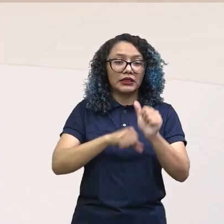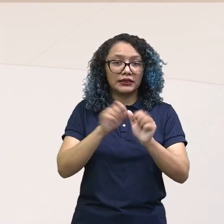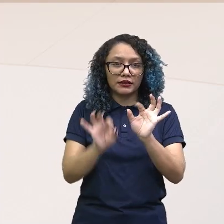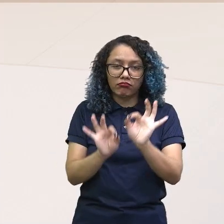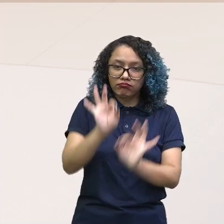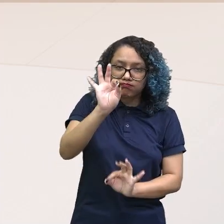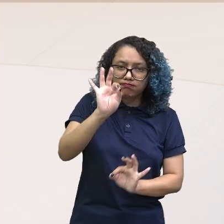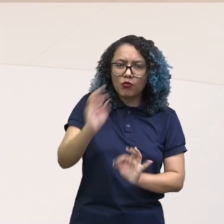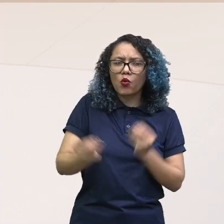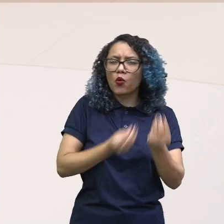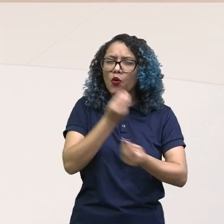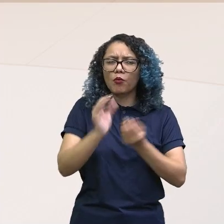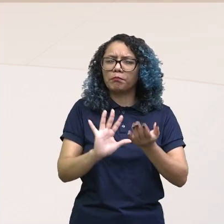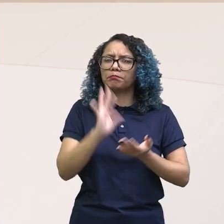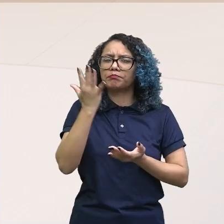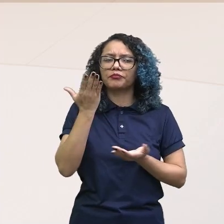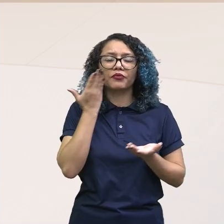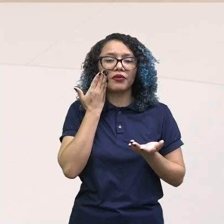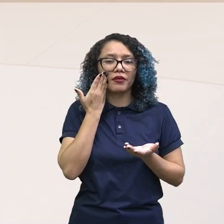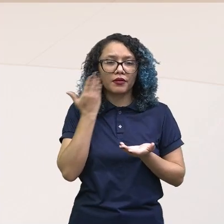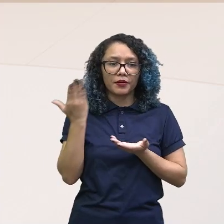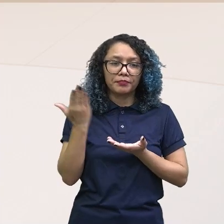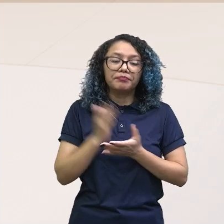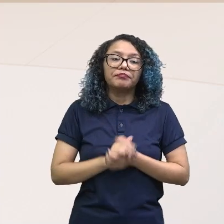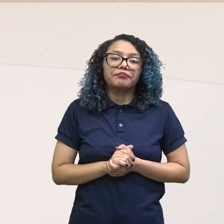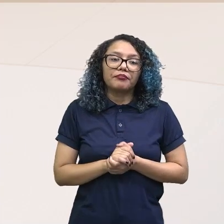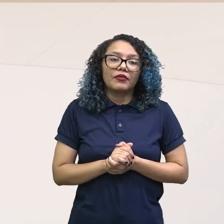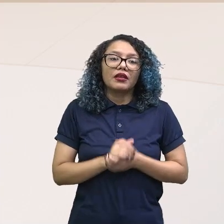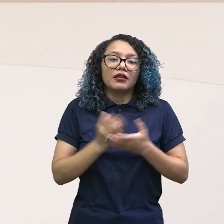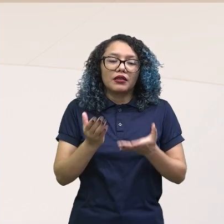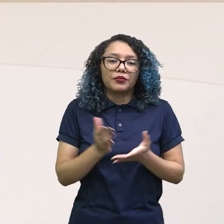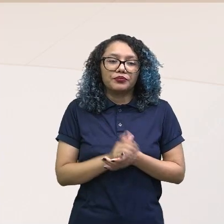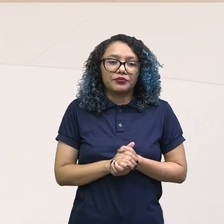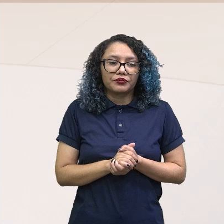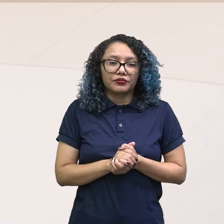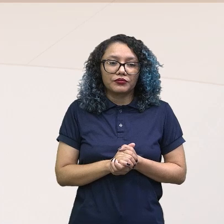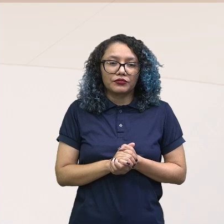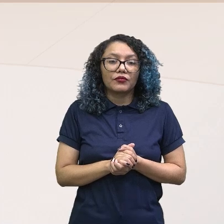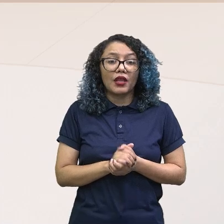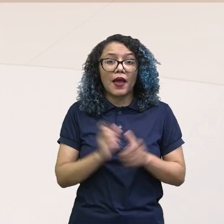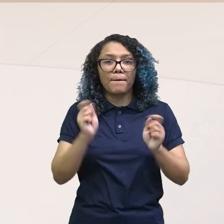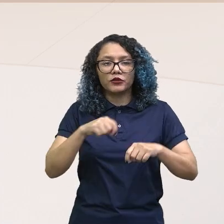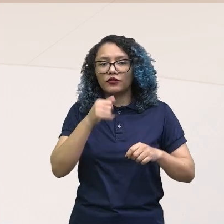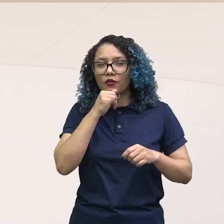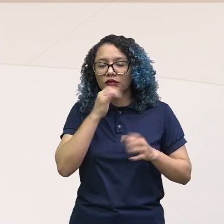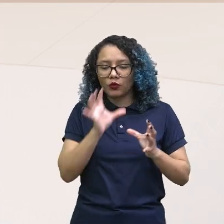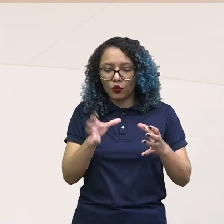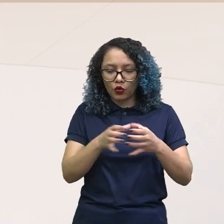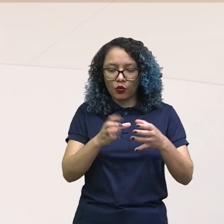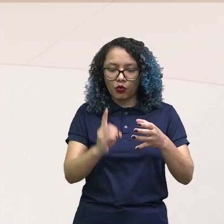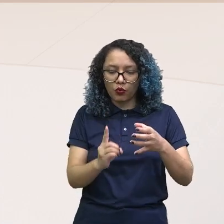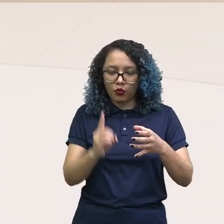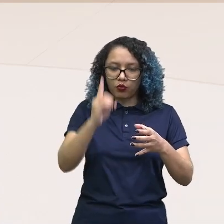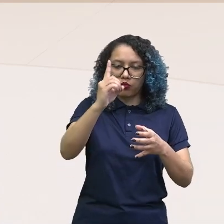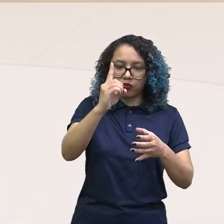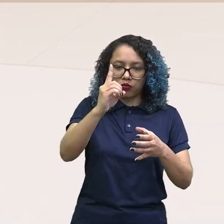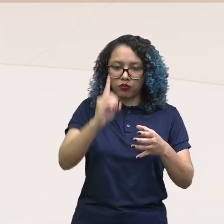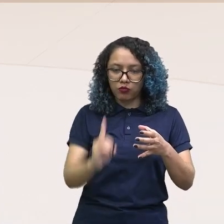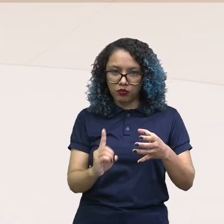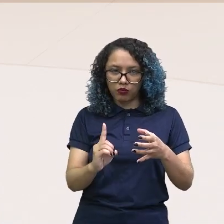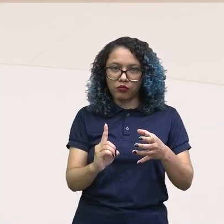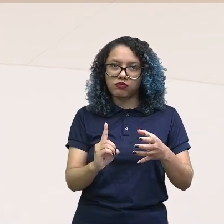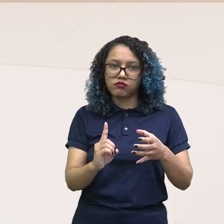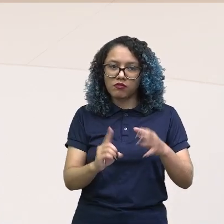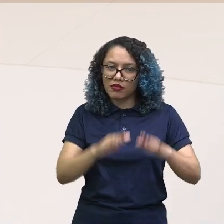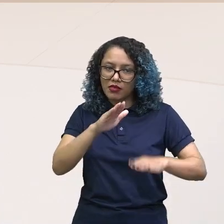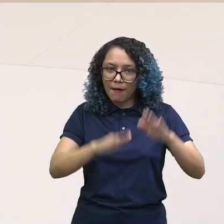como é que ela se dá? Na mobilidade vertical, o indivíduo pode subir, isto é, ascender, ou descender